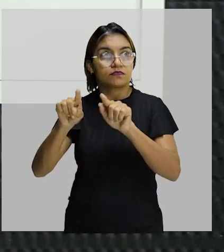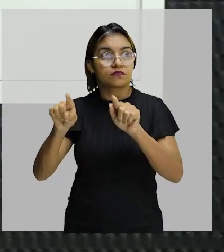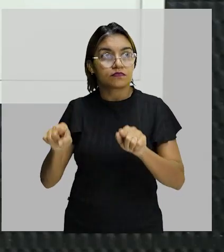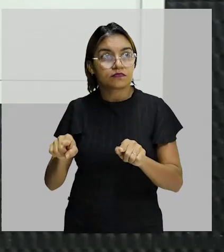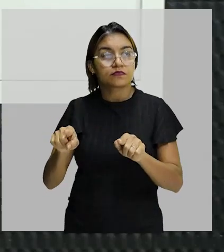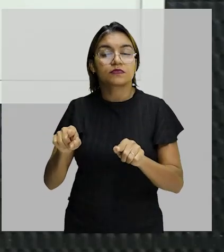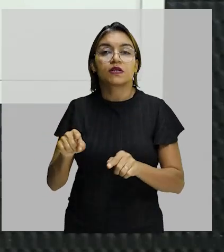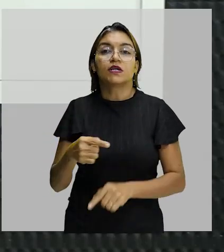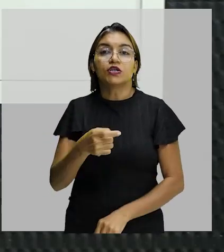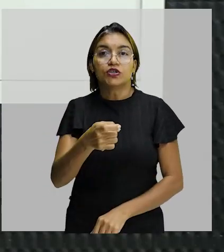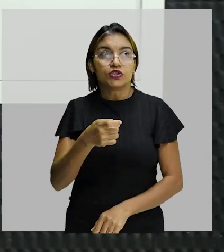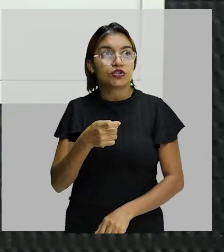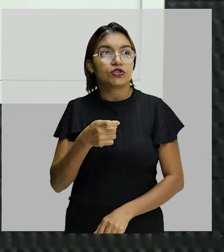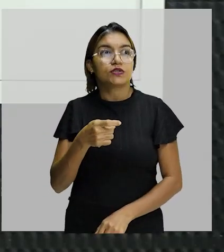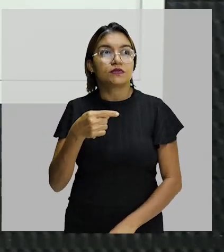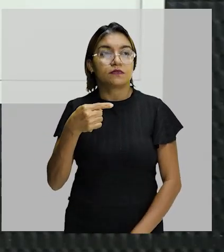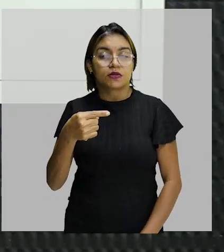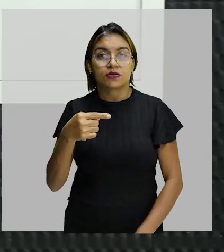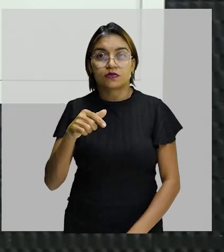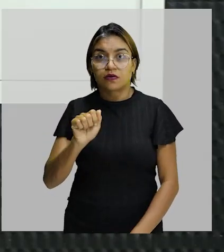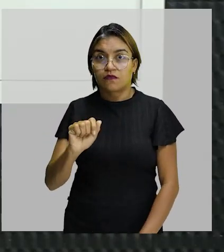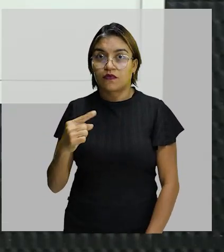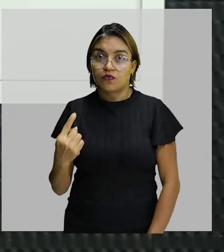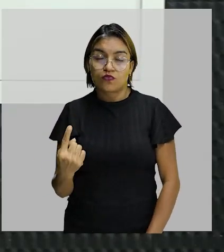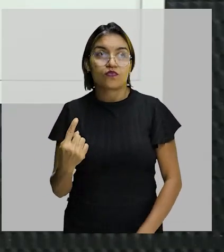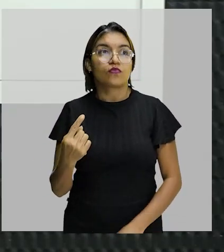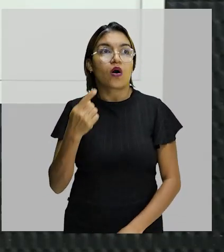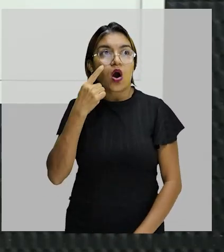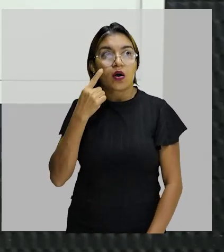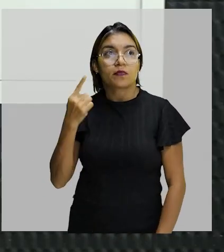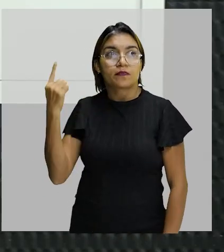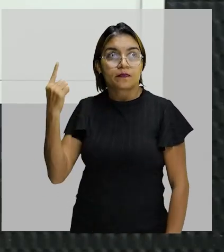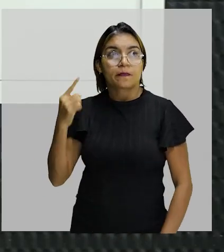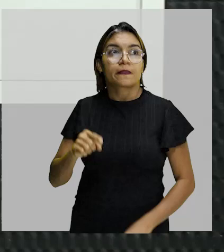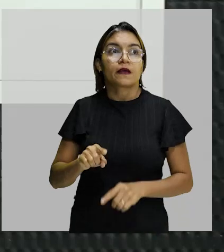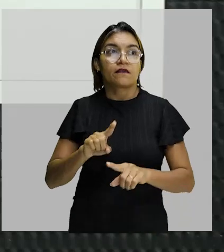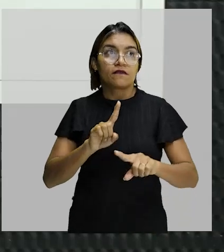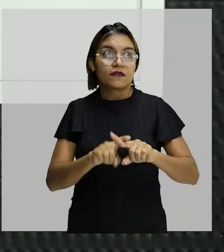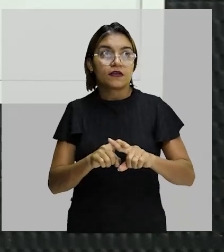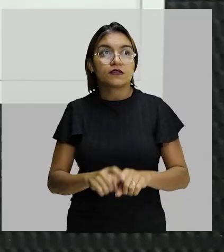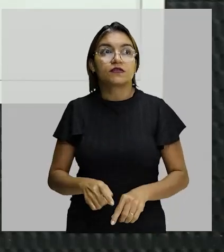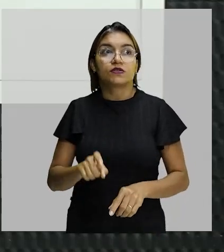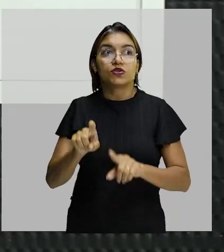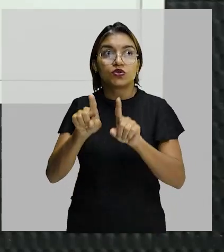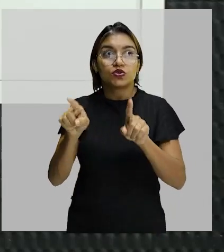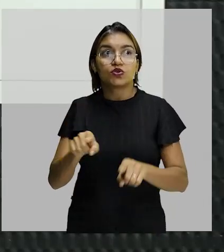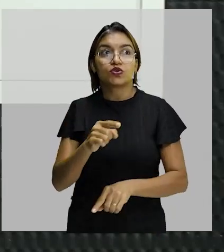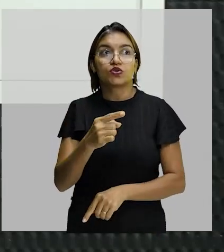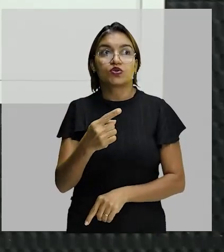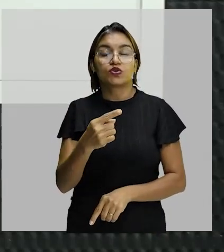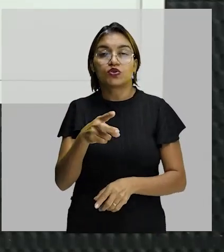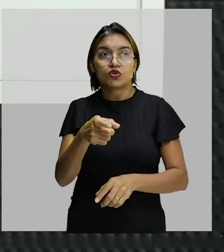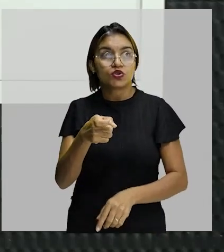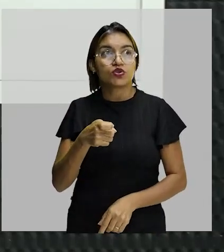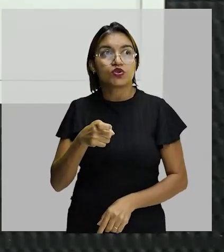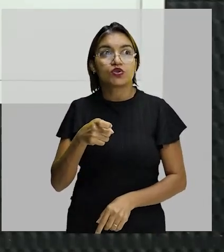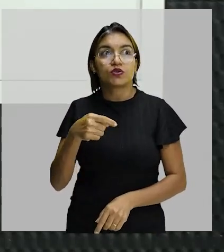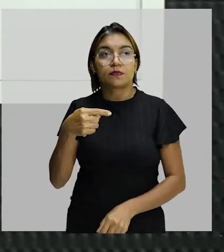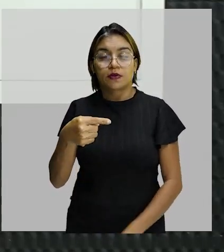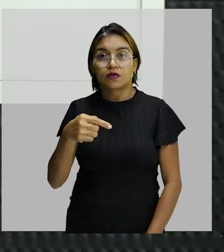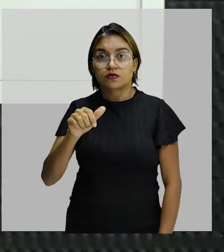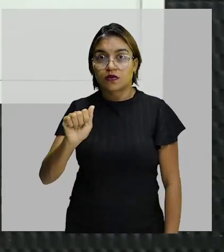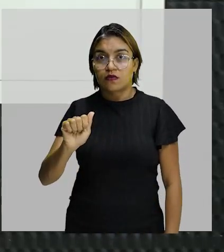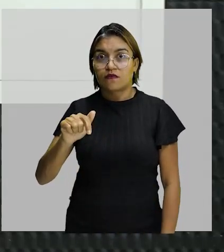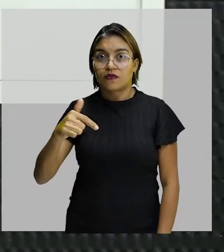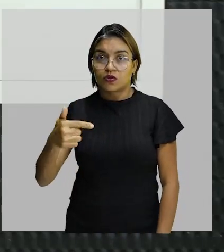alfa 2. Então, isso aqui nós já vimos, né, que é a forma decomposta de um polinômio. E esses